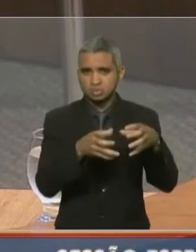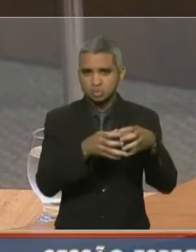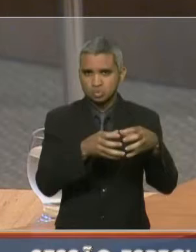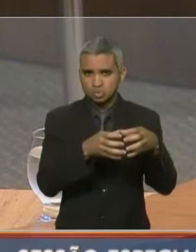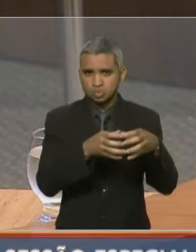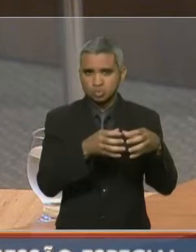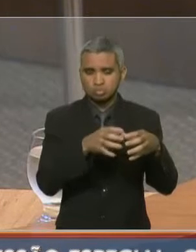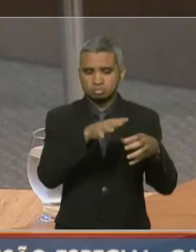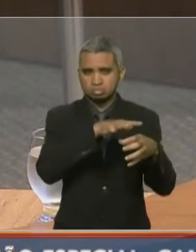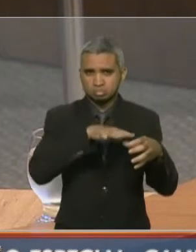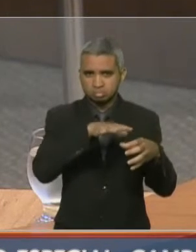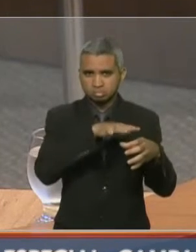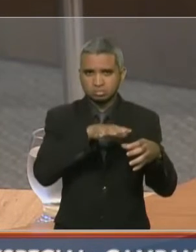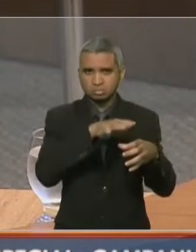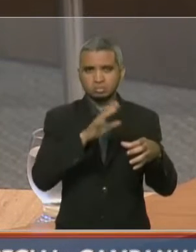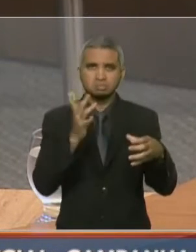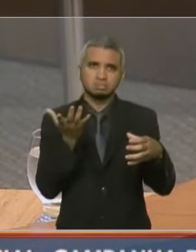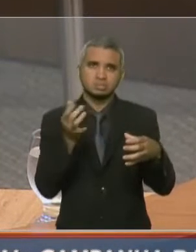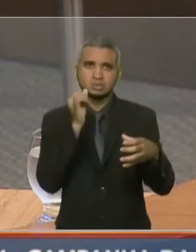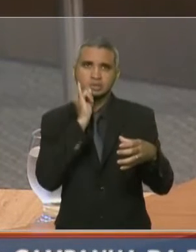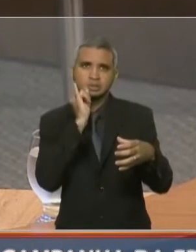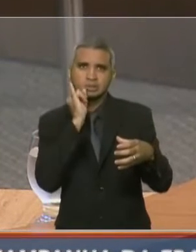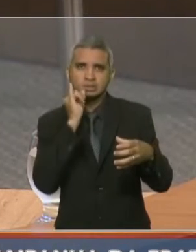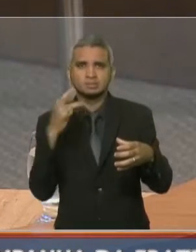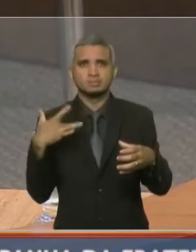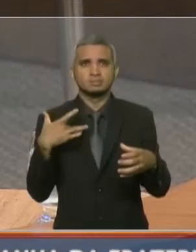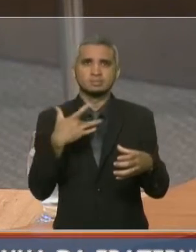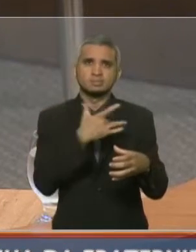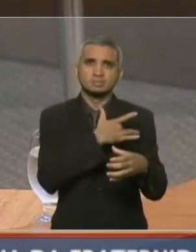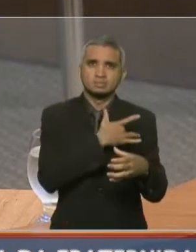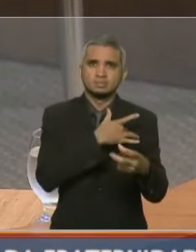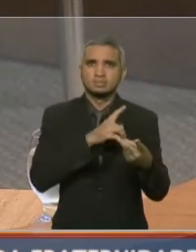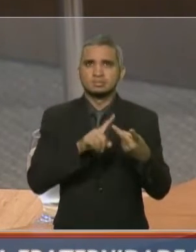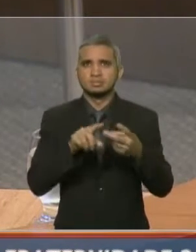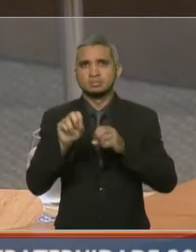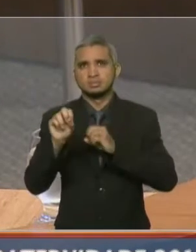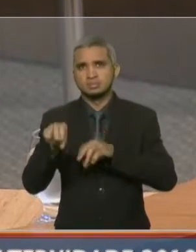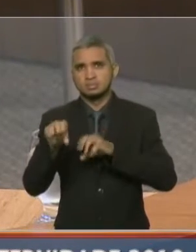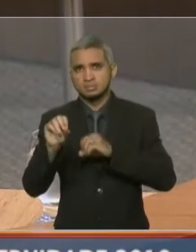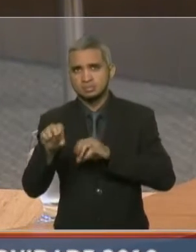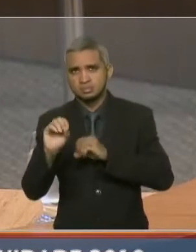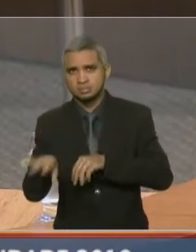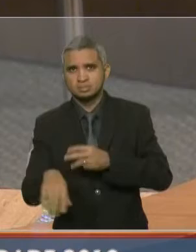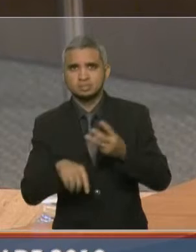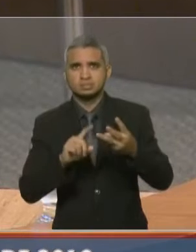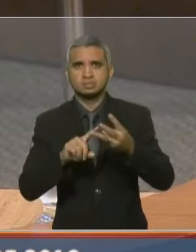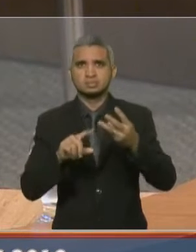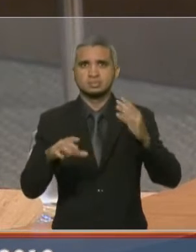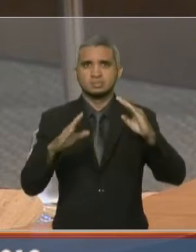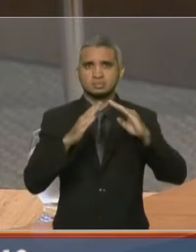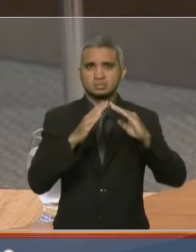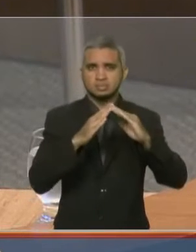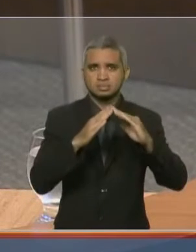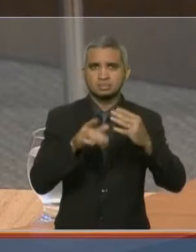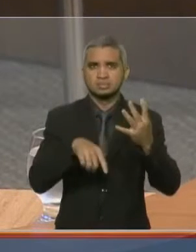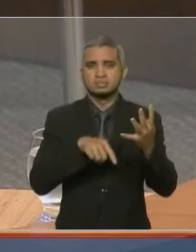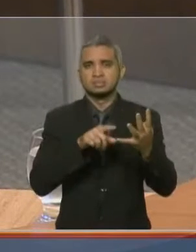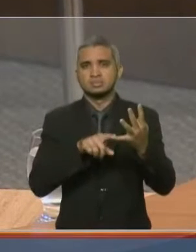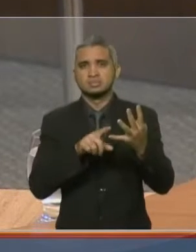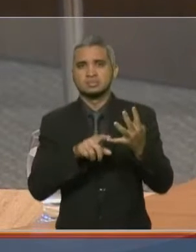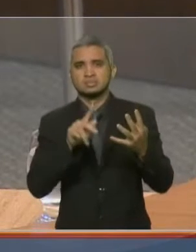política pública voltado para a saúde, para a educação, para a habitação, a previdência